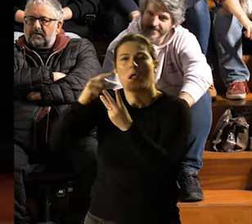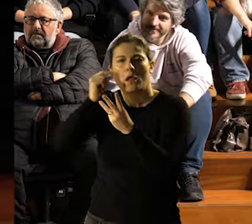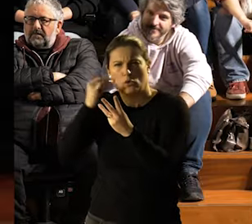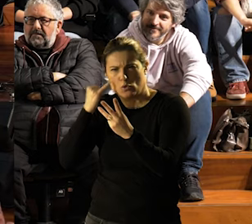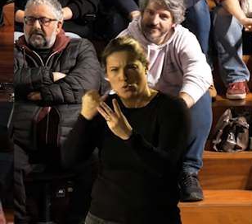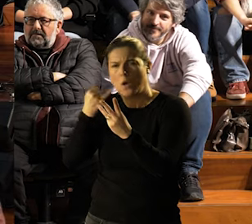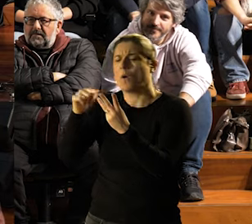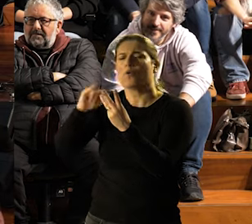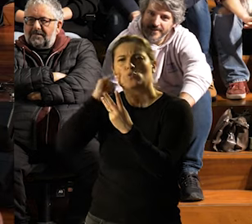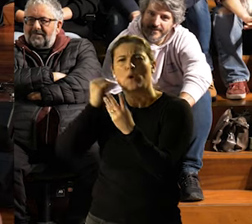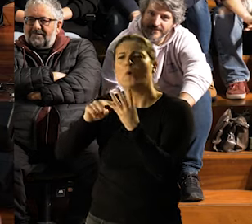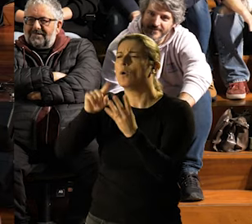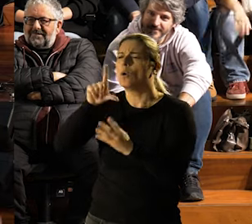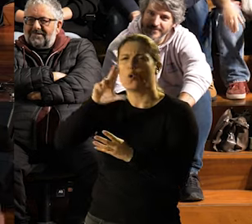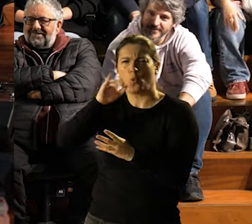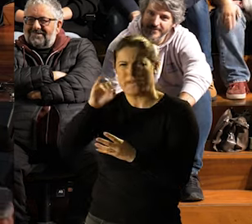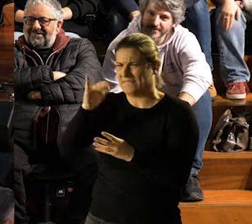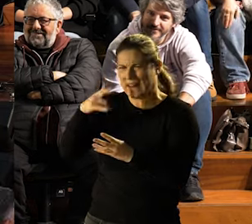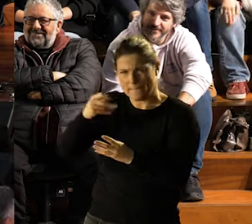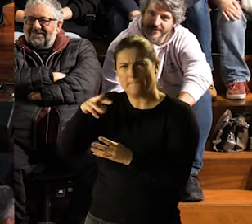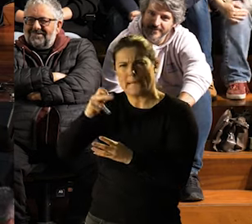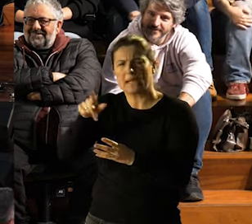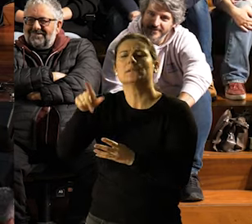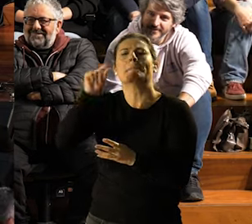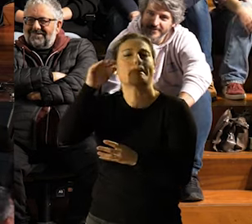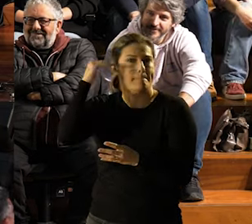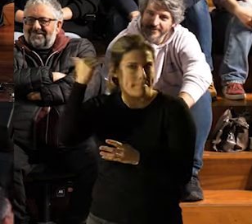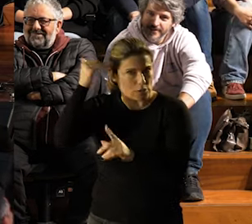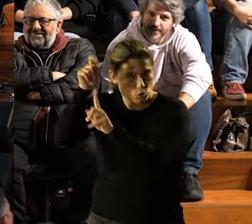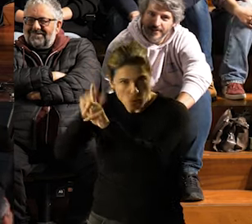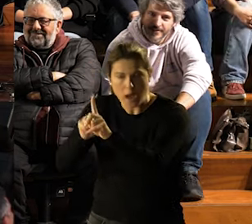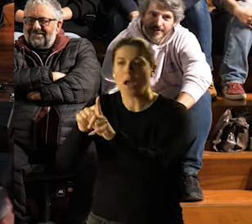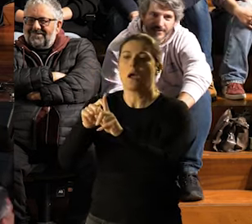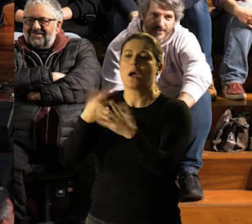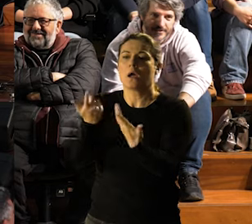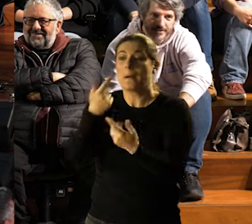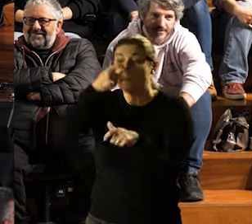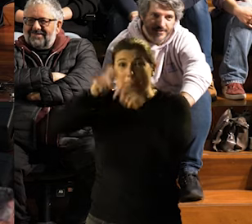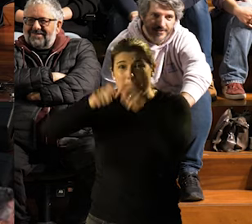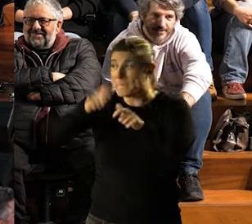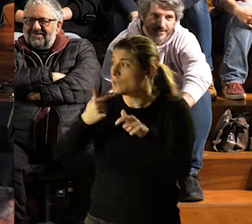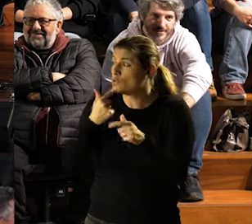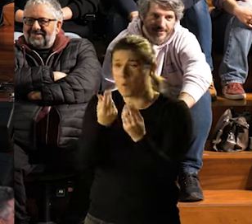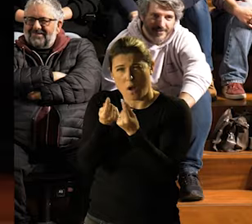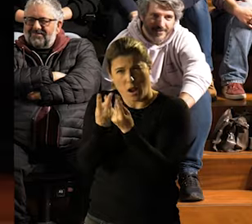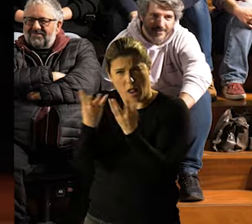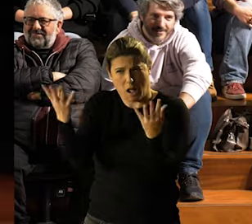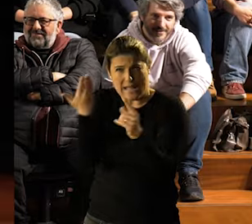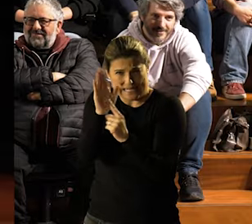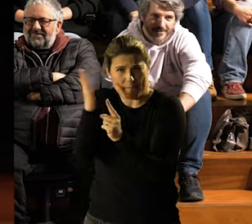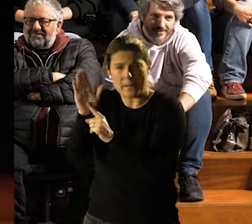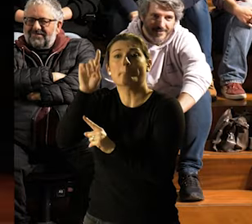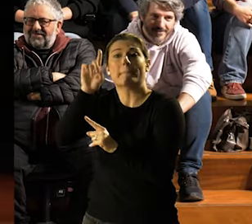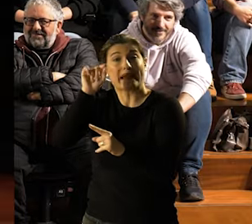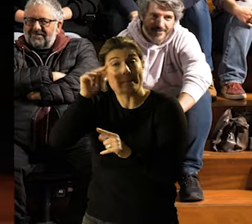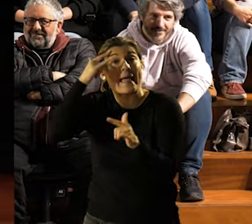Filipe Menezes nós ouvimos nós ouvimos Passos coelho e Estas são as pessoas algumas delas mas